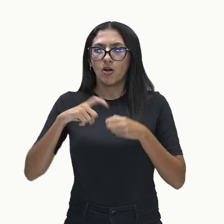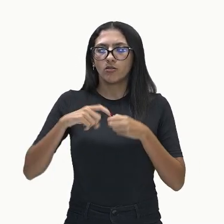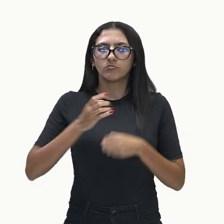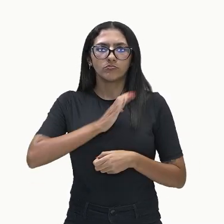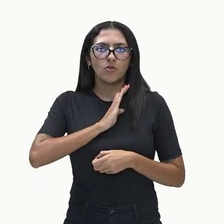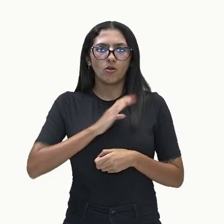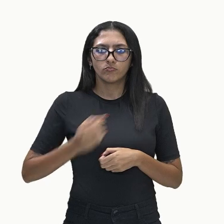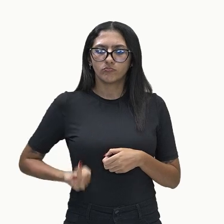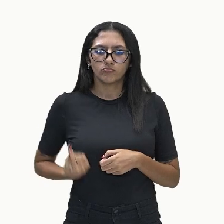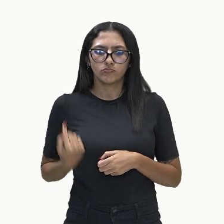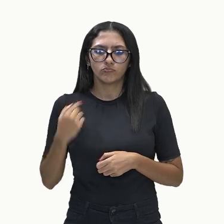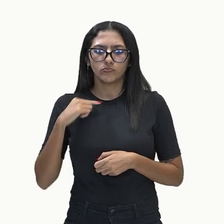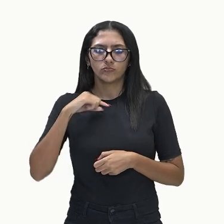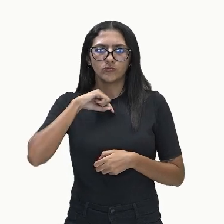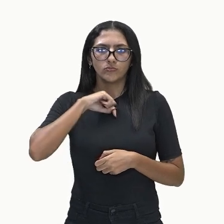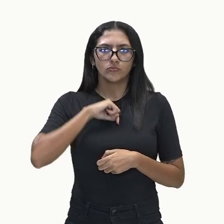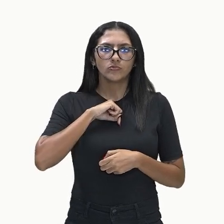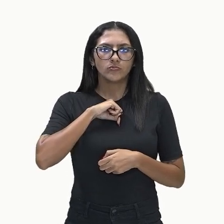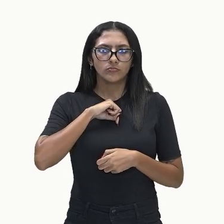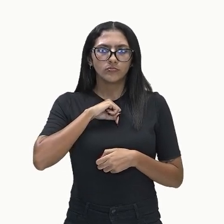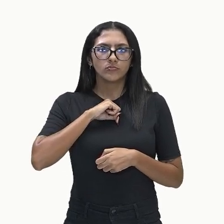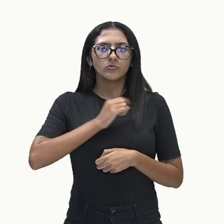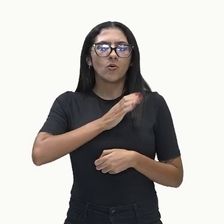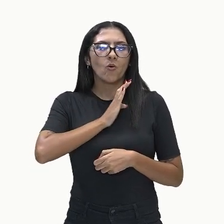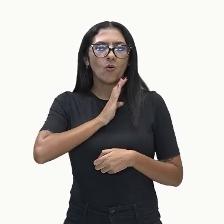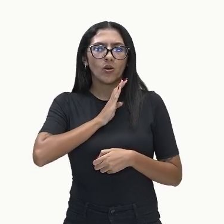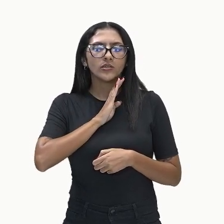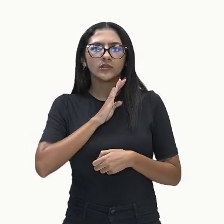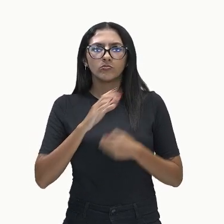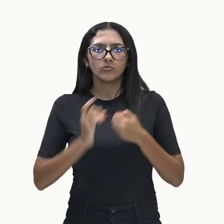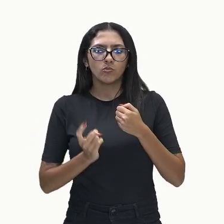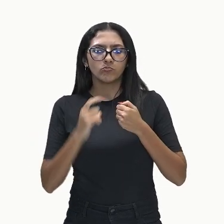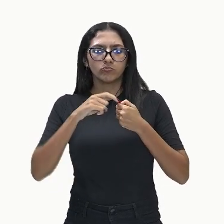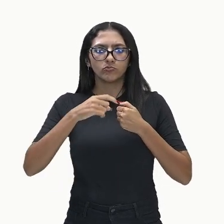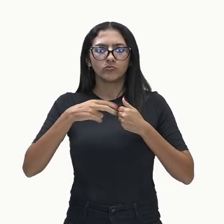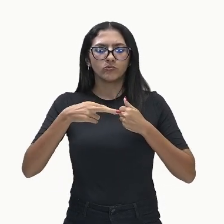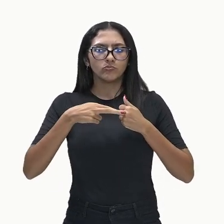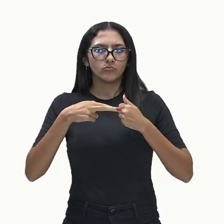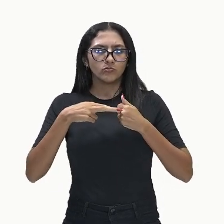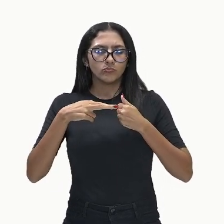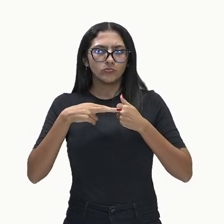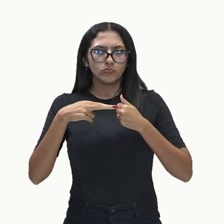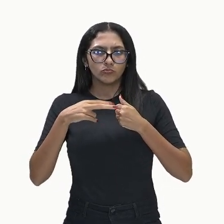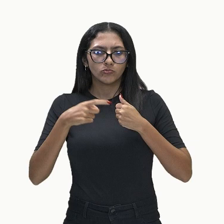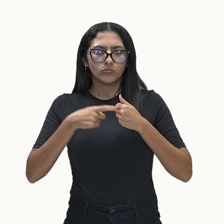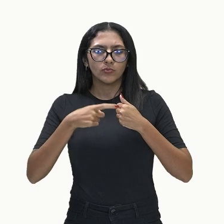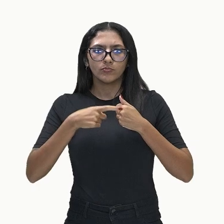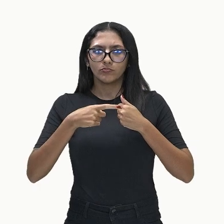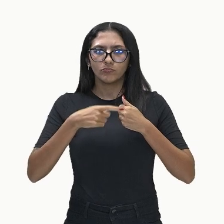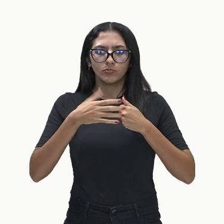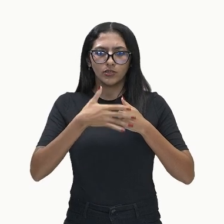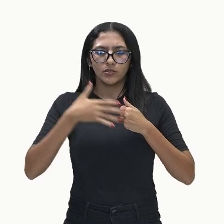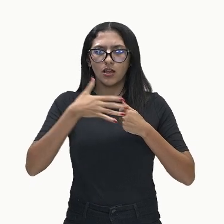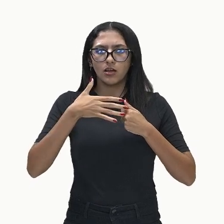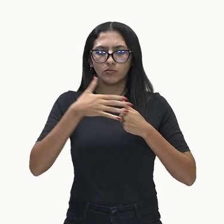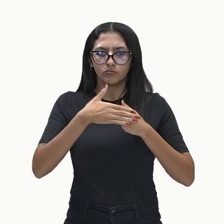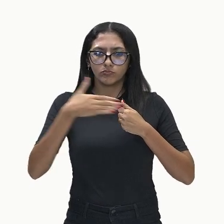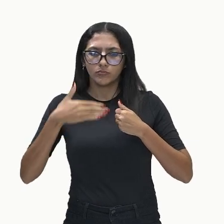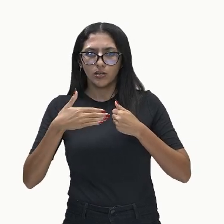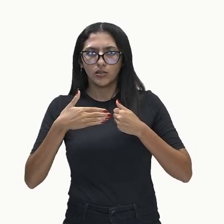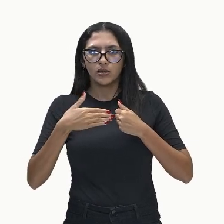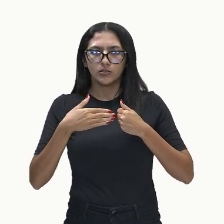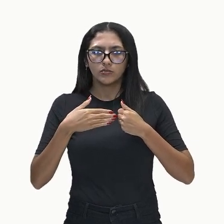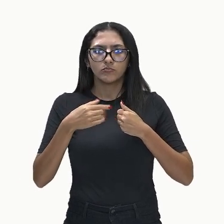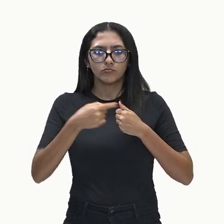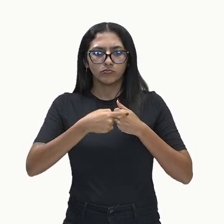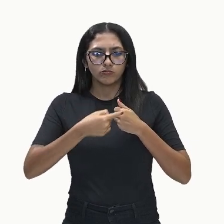ele está chegando aqui no nosso coração pelo lado direito e